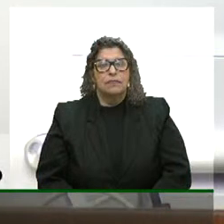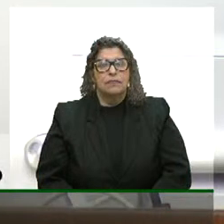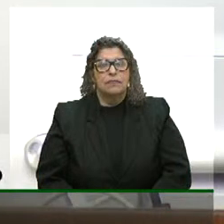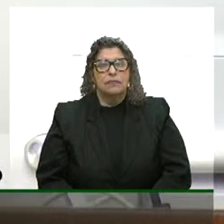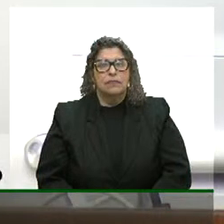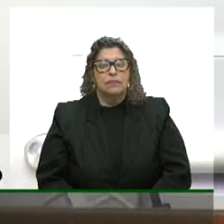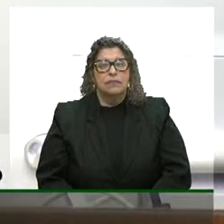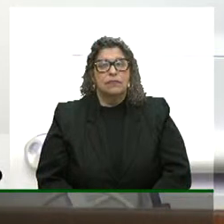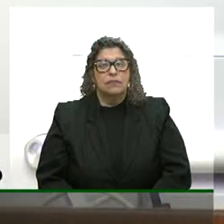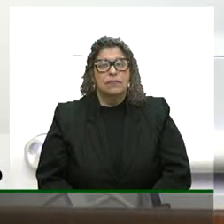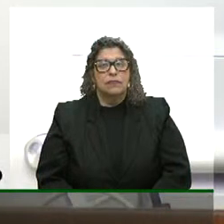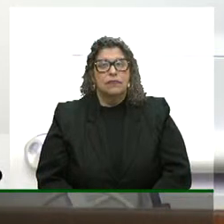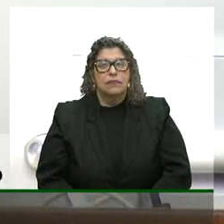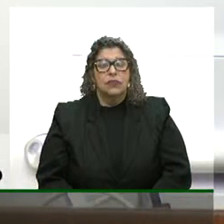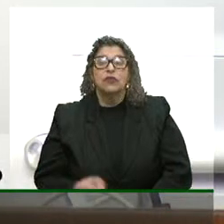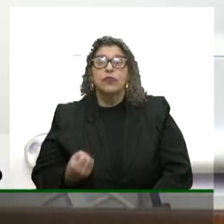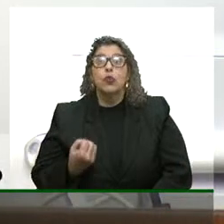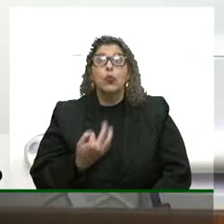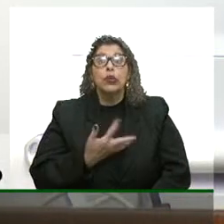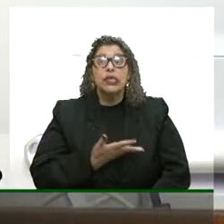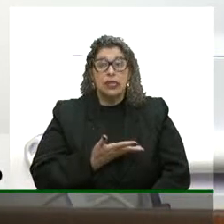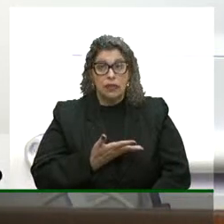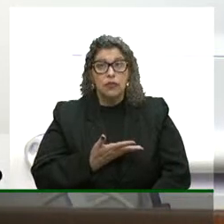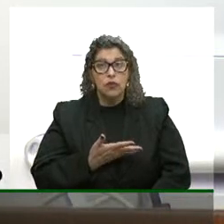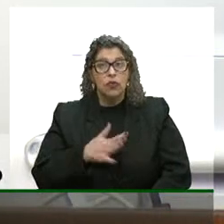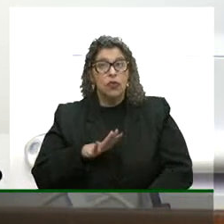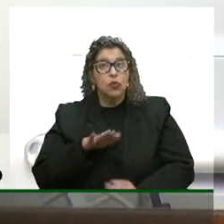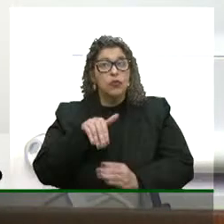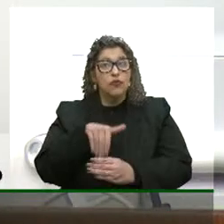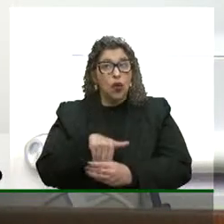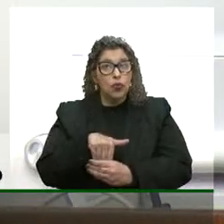Estamos só fazendo a contabilidade.